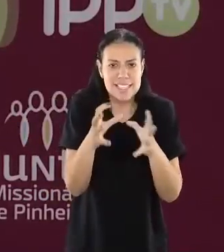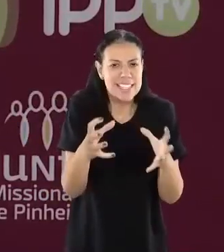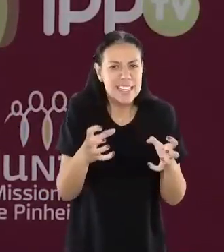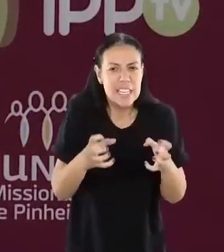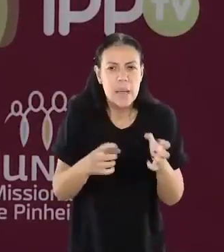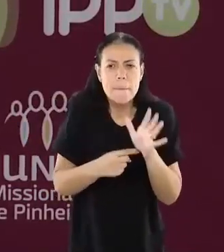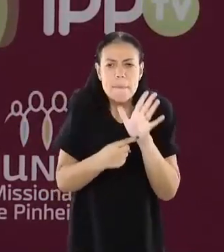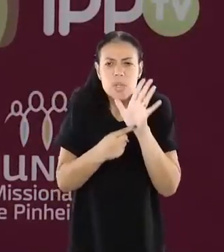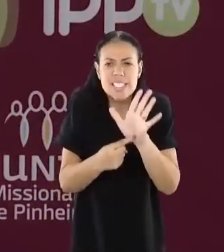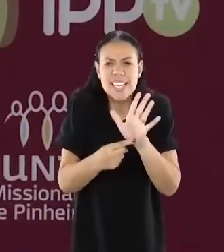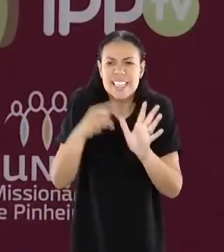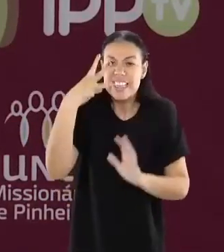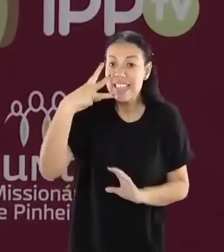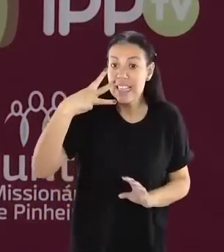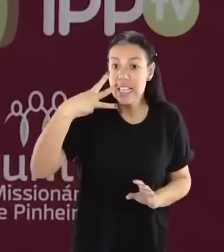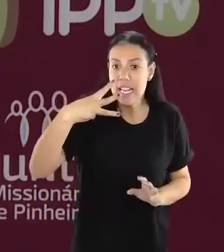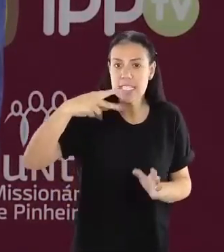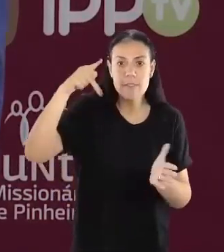verdades.